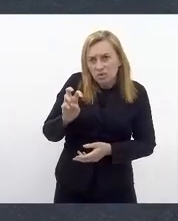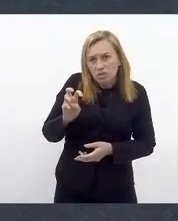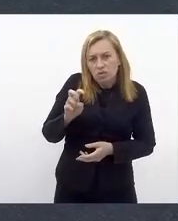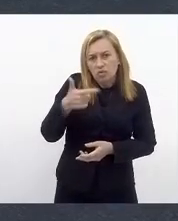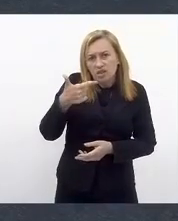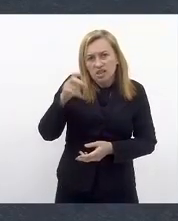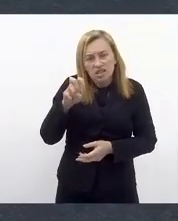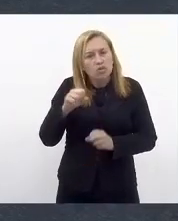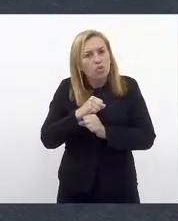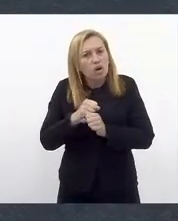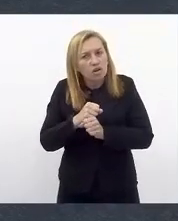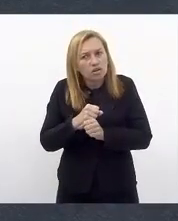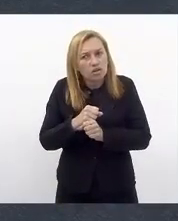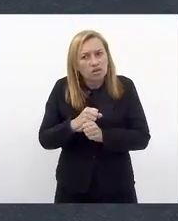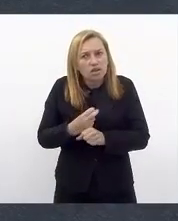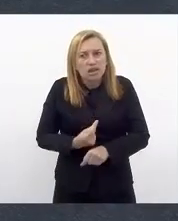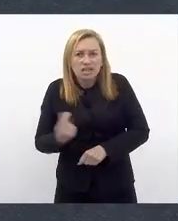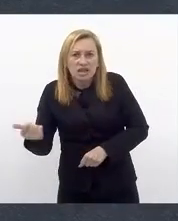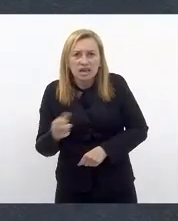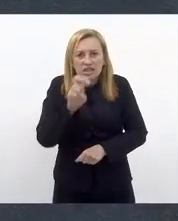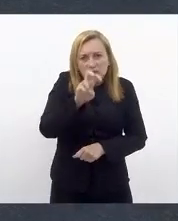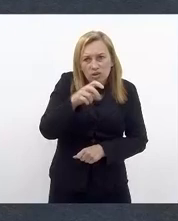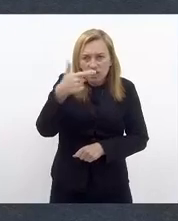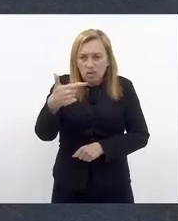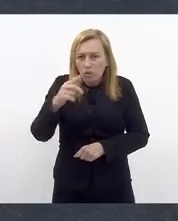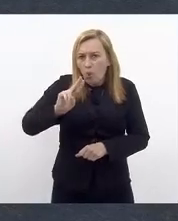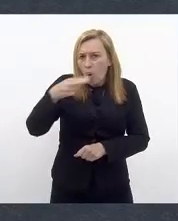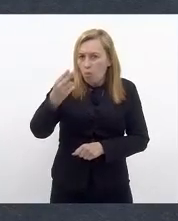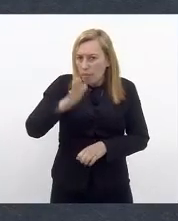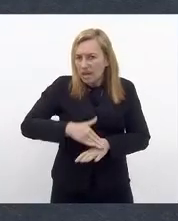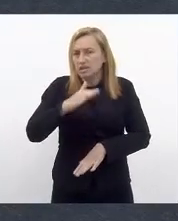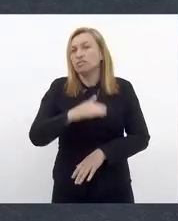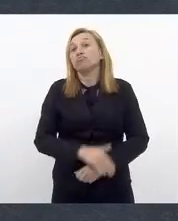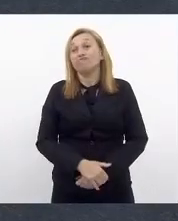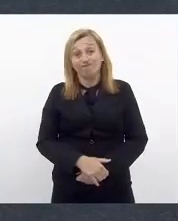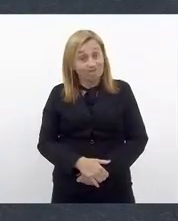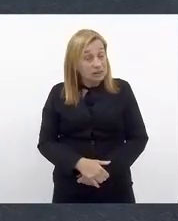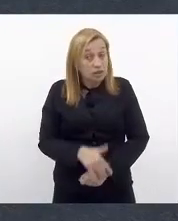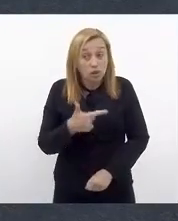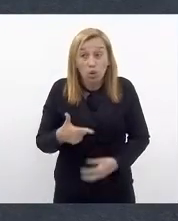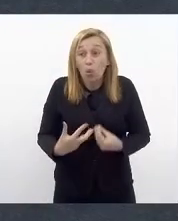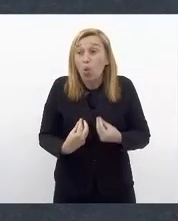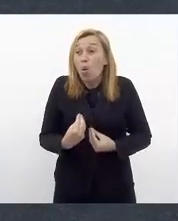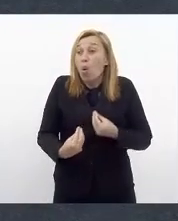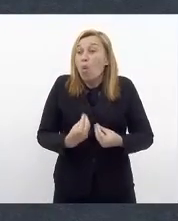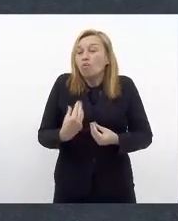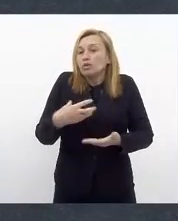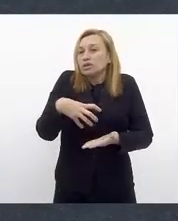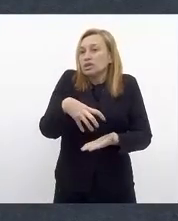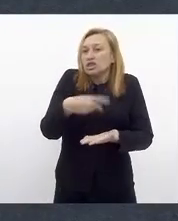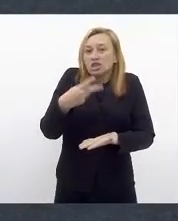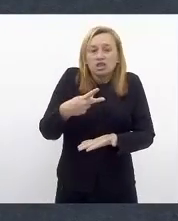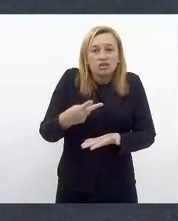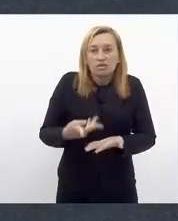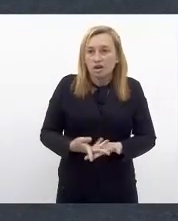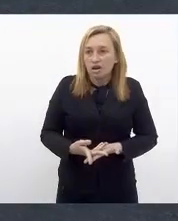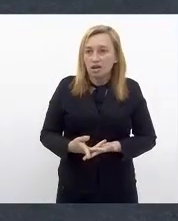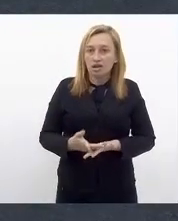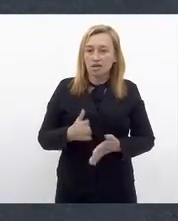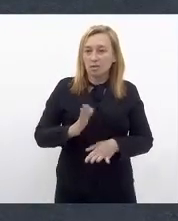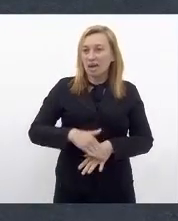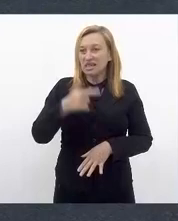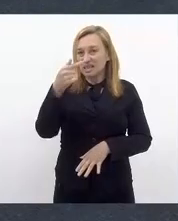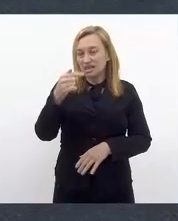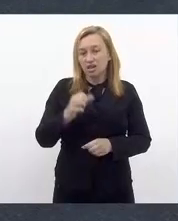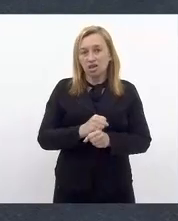15 anos vai sair 52 ou mais então não tem como deixar registrado que ela vai ficar no